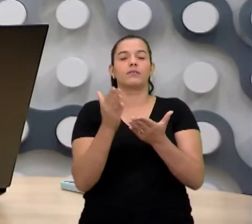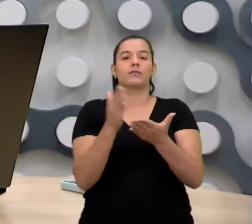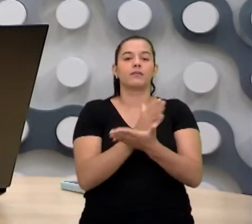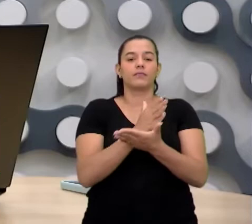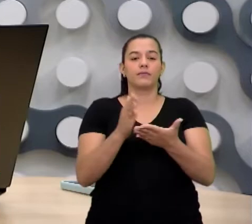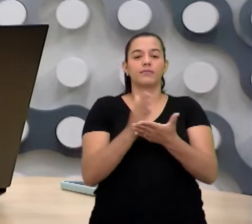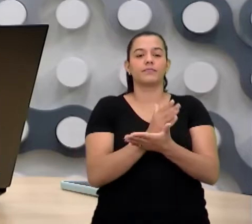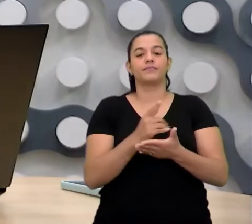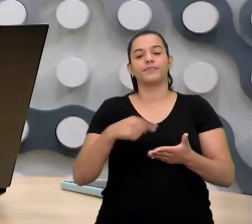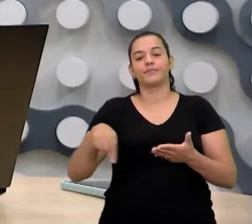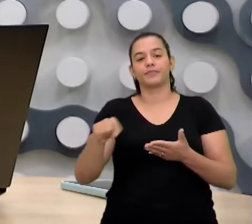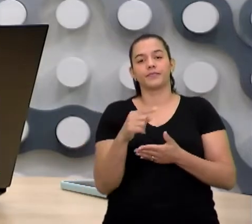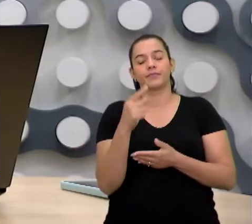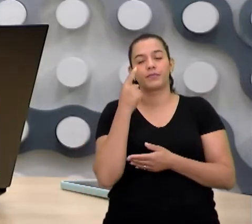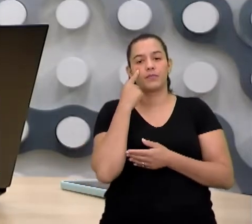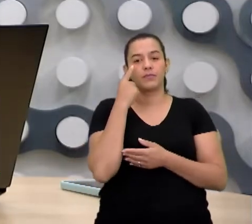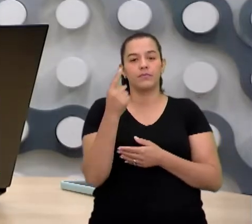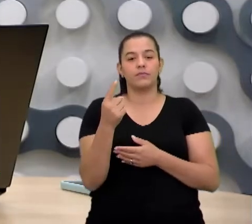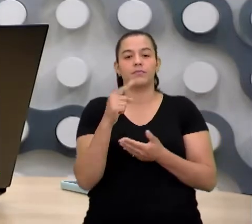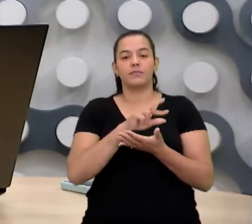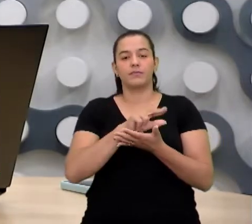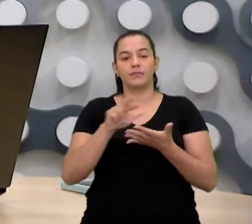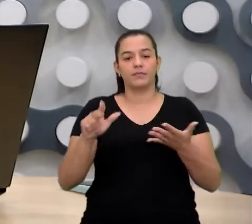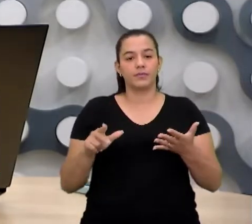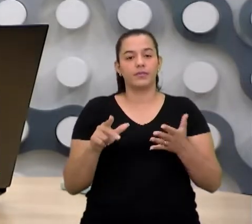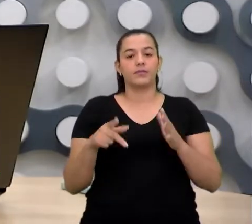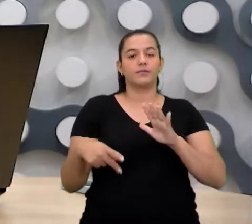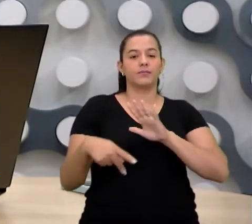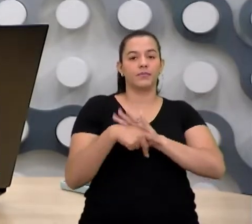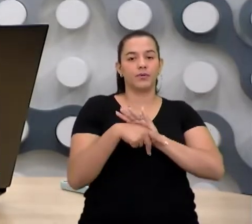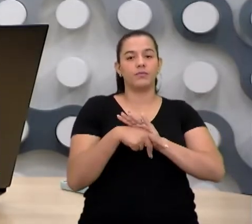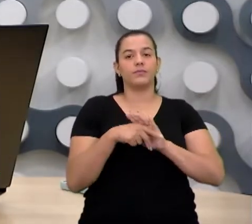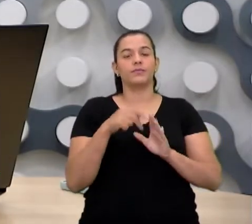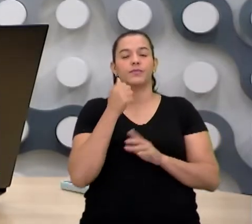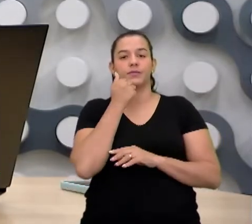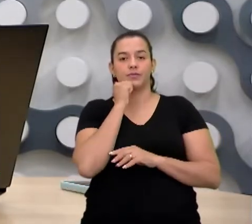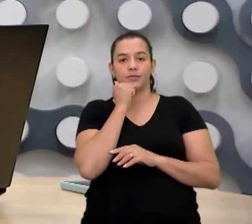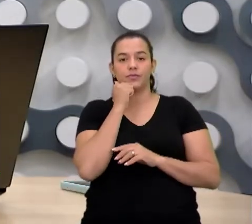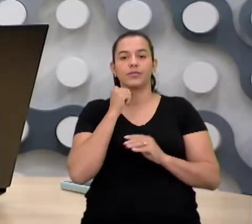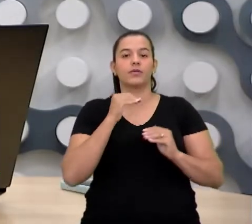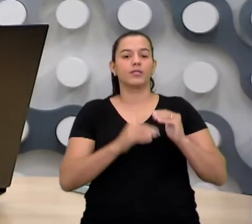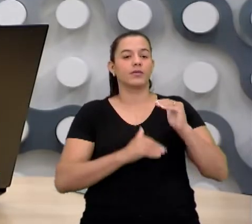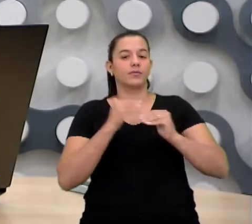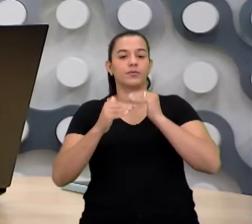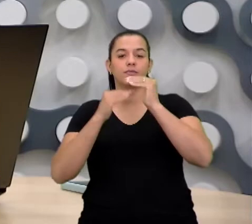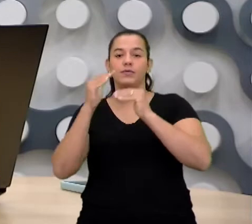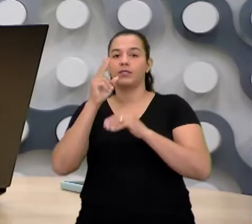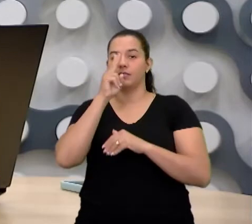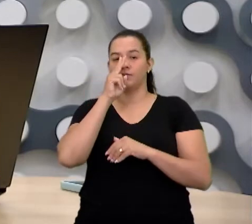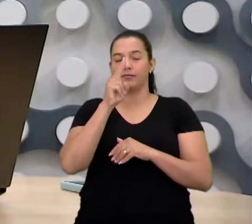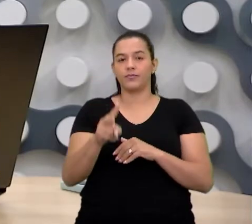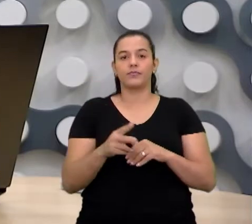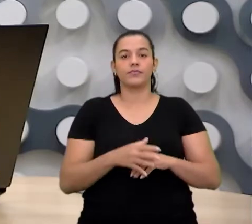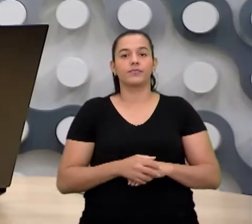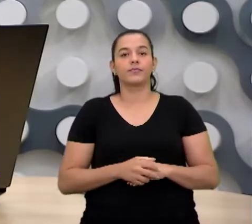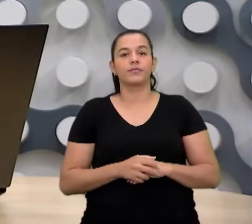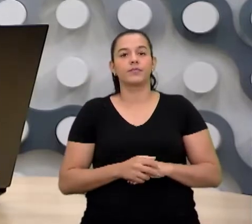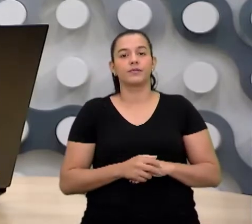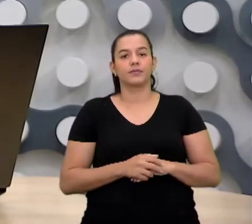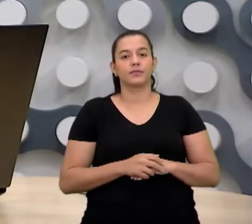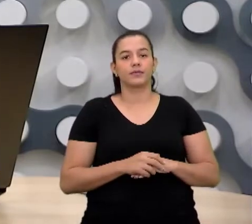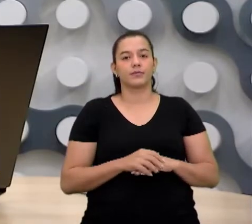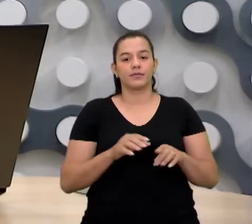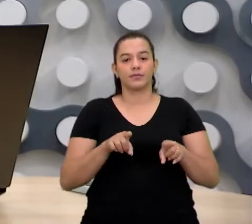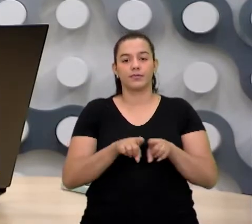aí, pelos cientistas, né, esse processo aí, ele é muito forte e a intensidade é muito maior.